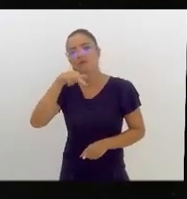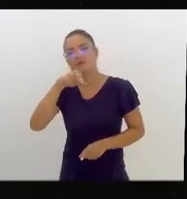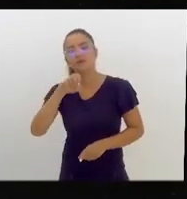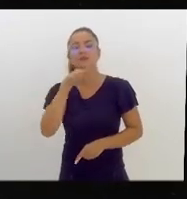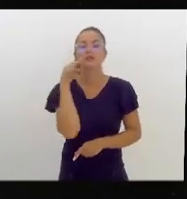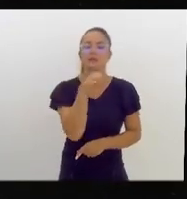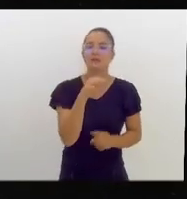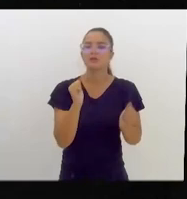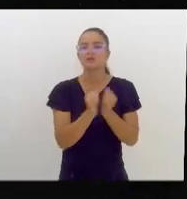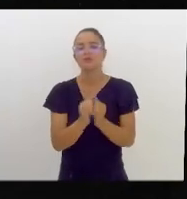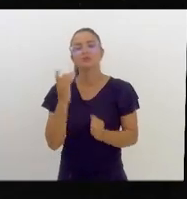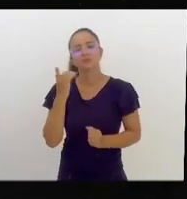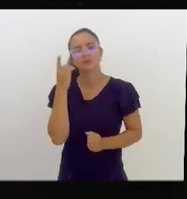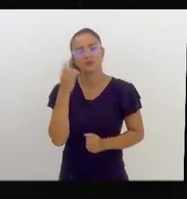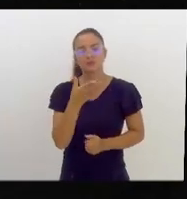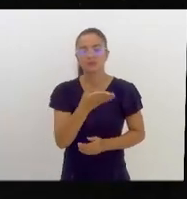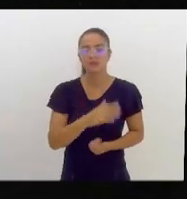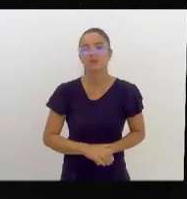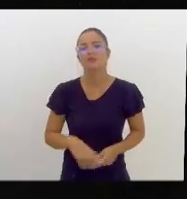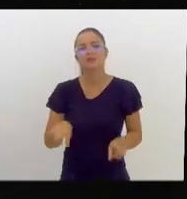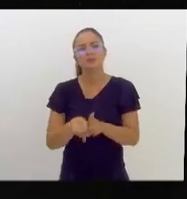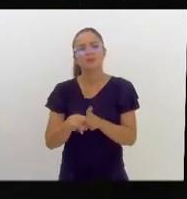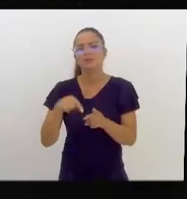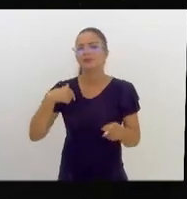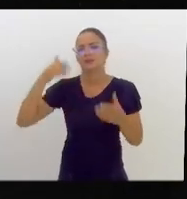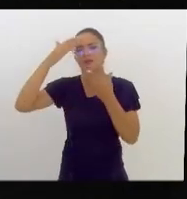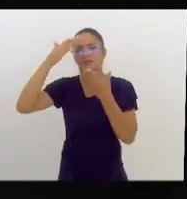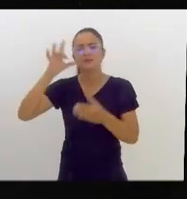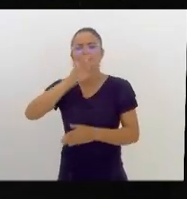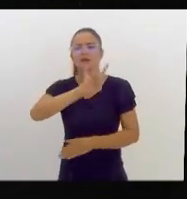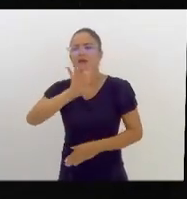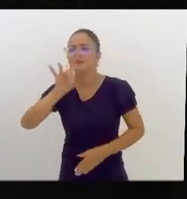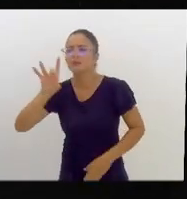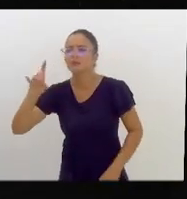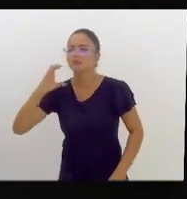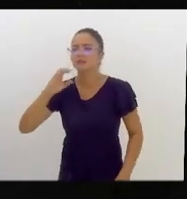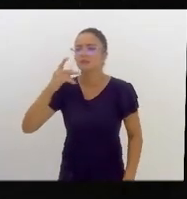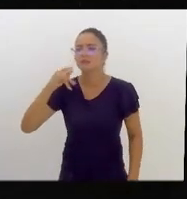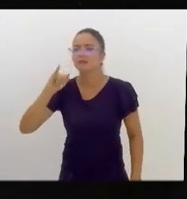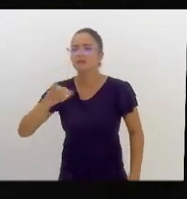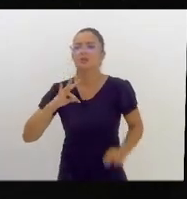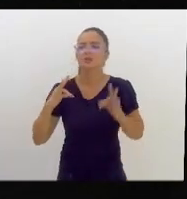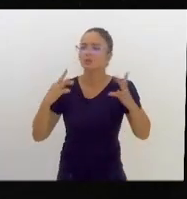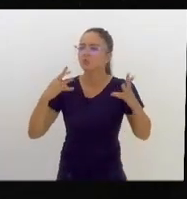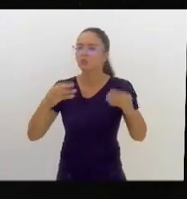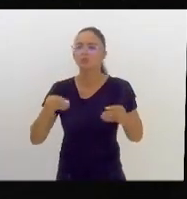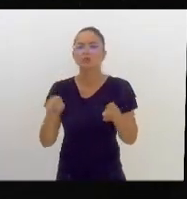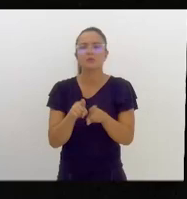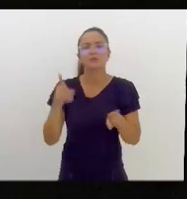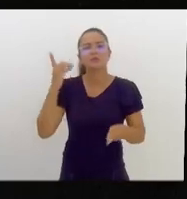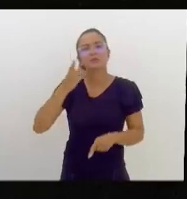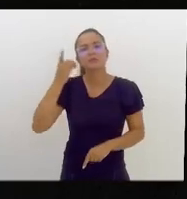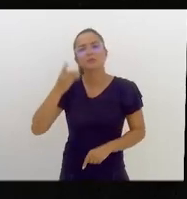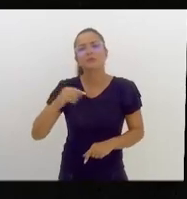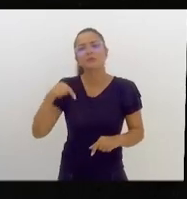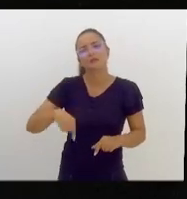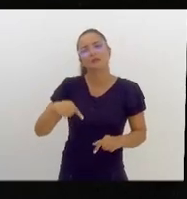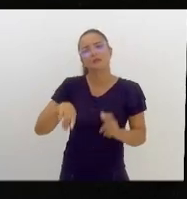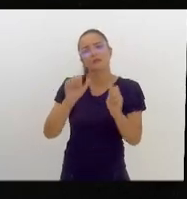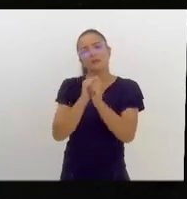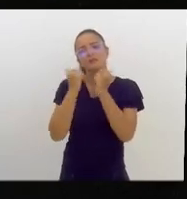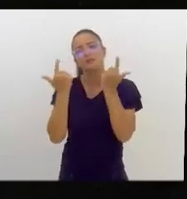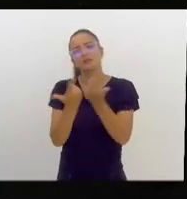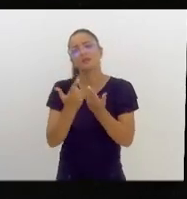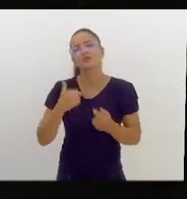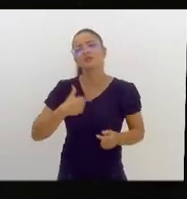CPI, agradecer a todos os membros dessa CPI, agradecer, como eu falei, aos deputados aqui da casa, e dizer da minha alegria